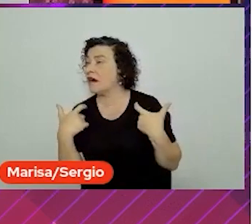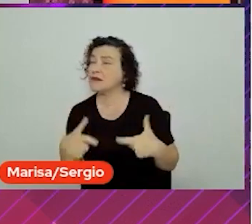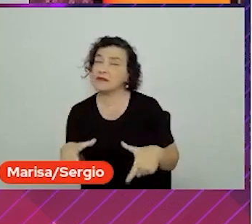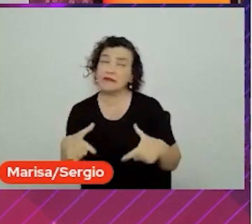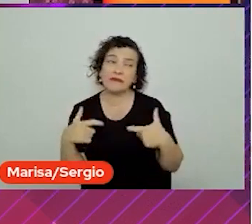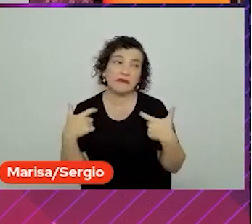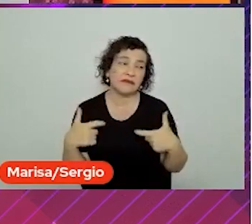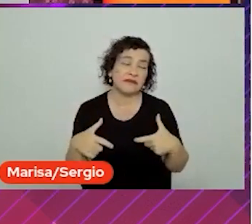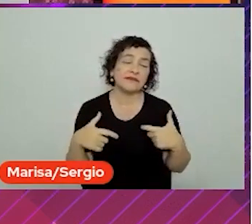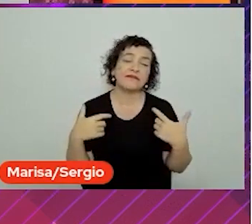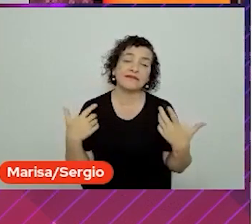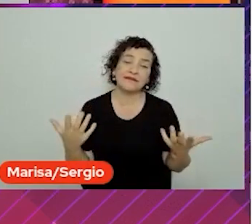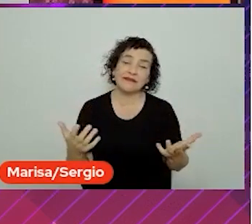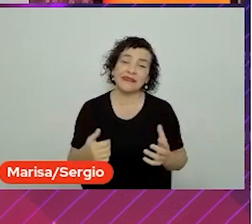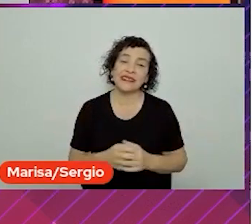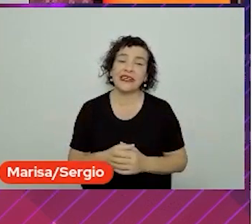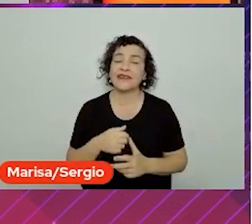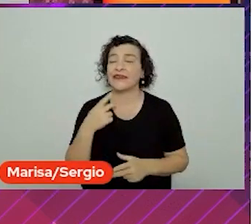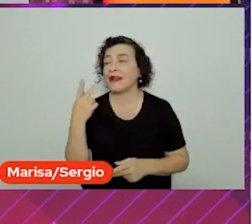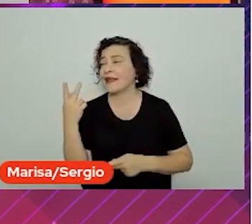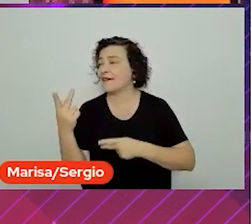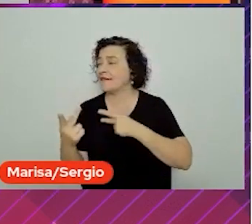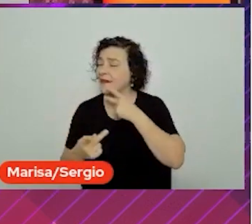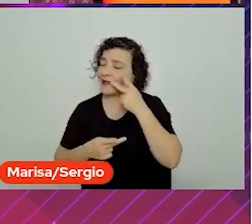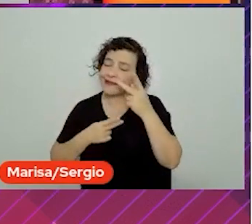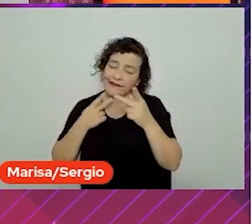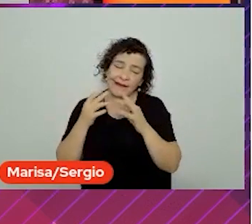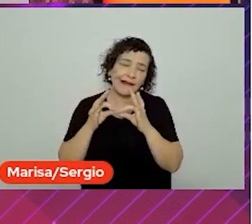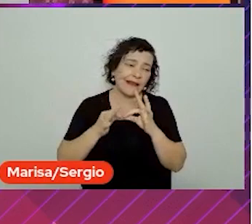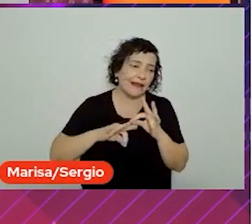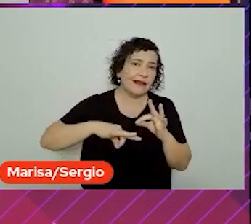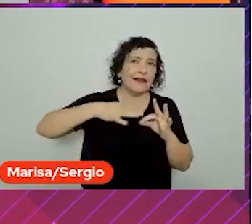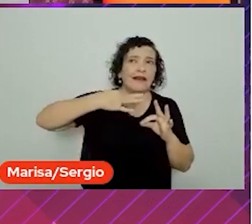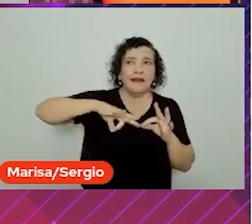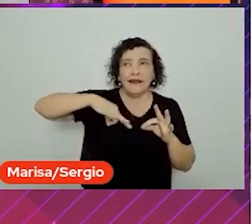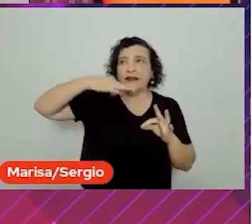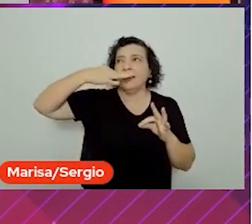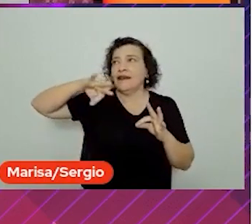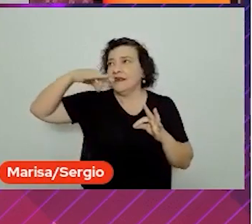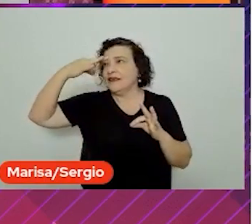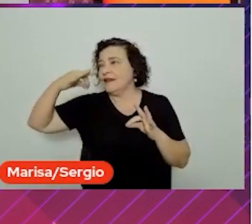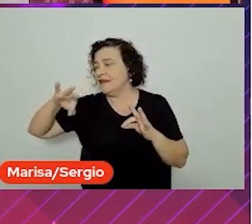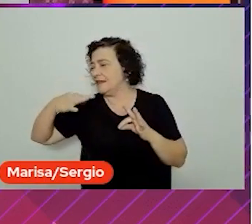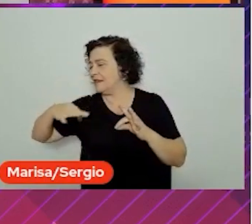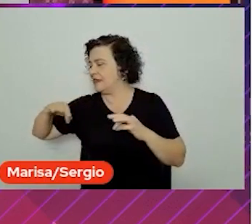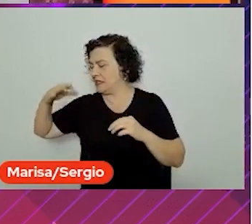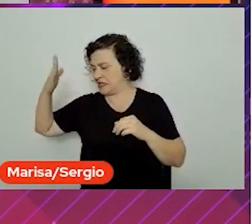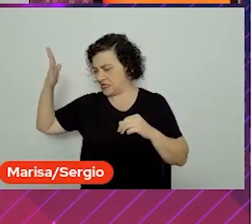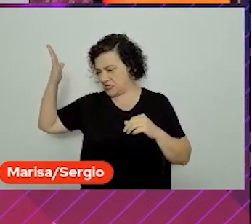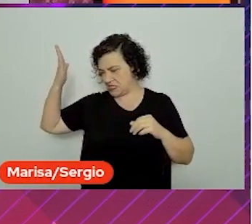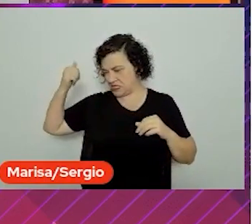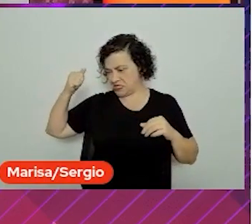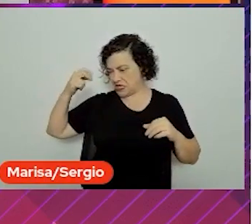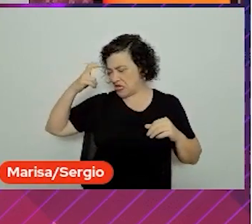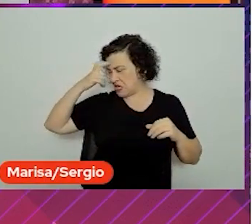que fala, fala, fica querendo ser o sabichão, fala de